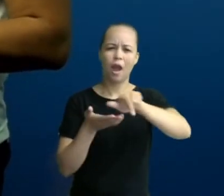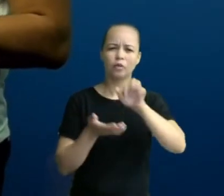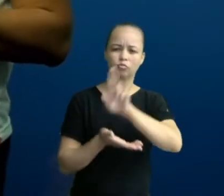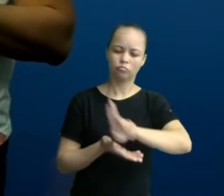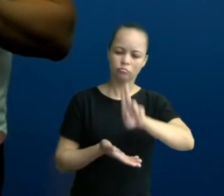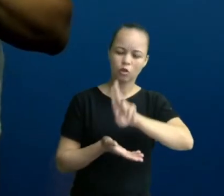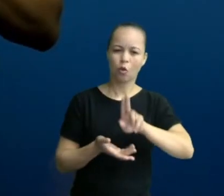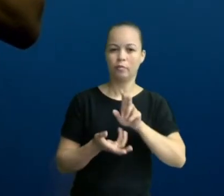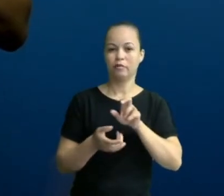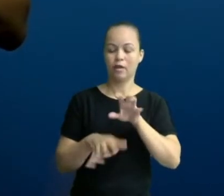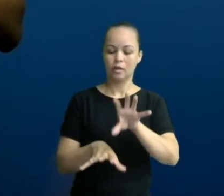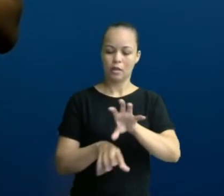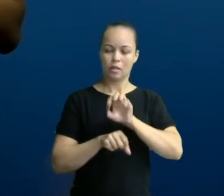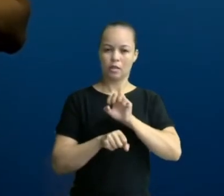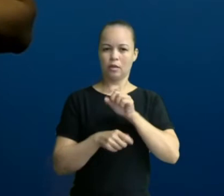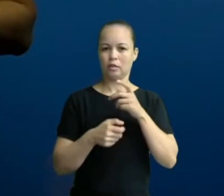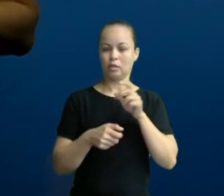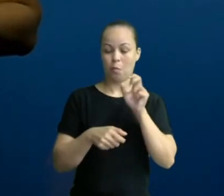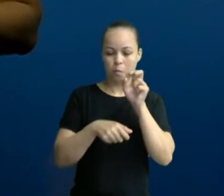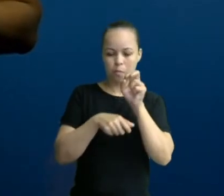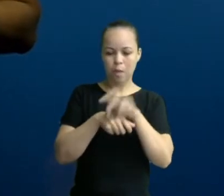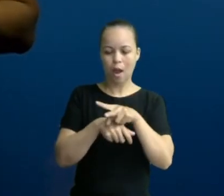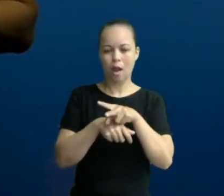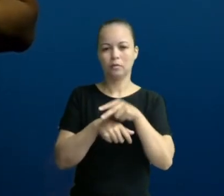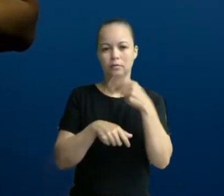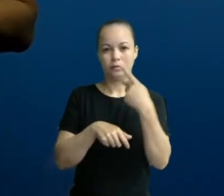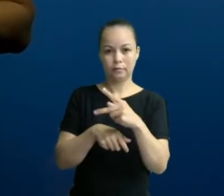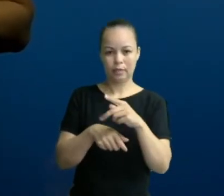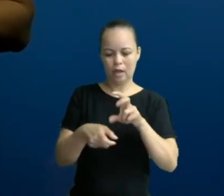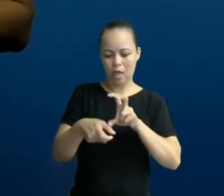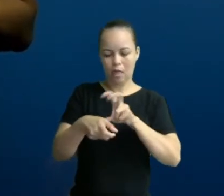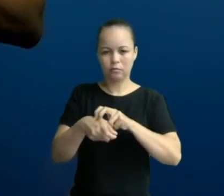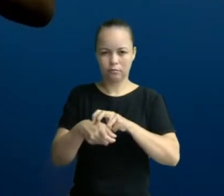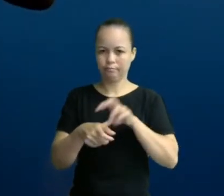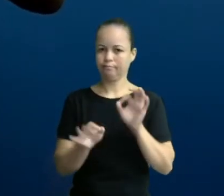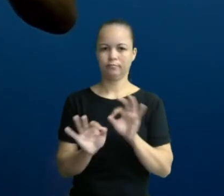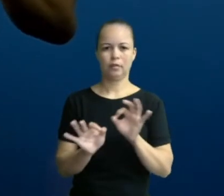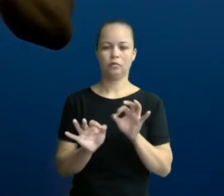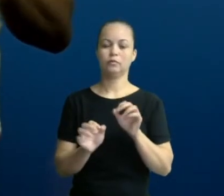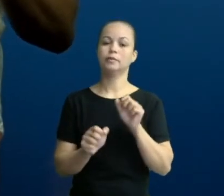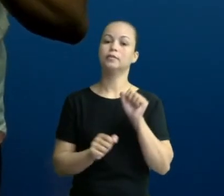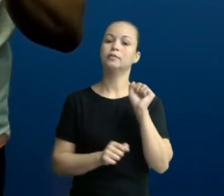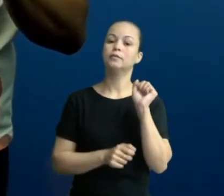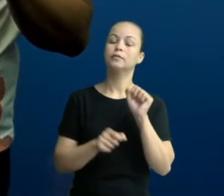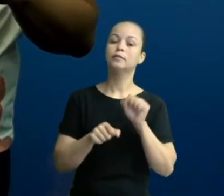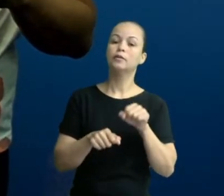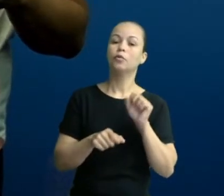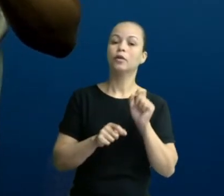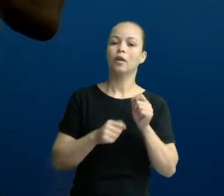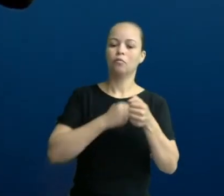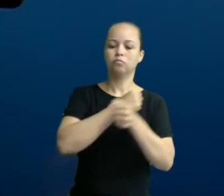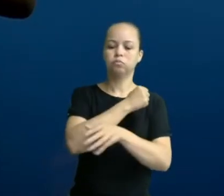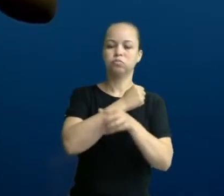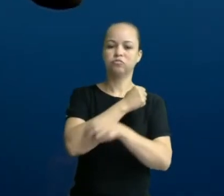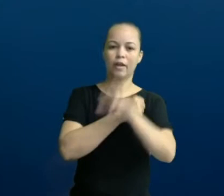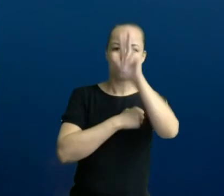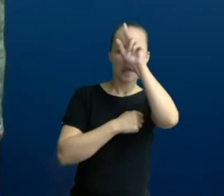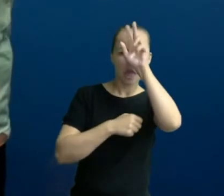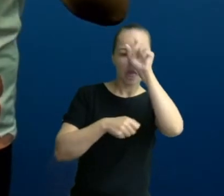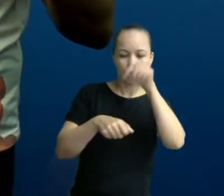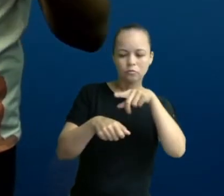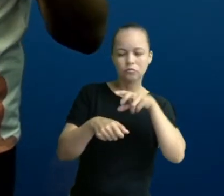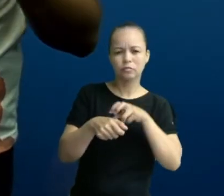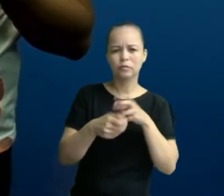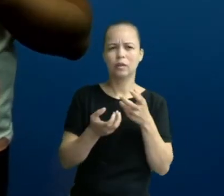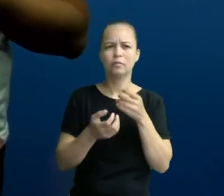com que a pessoa pegue a doença não é a picada dele, mas sim o que, gente? As fezes. Como é que se processa? É bem simples. Imagina que você está